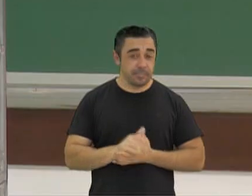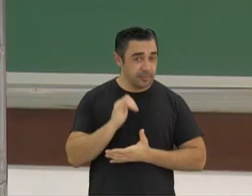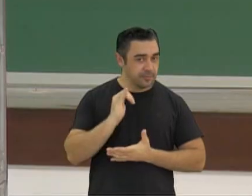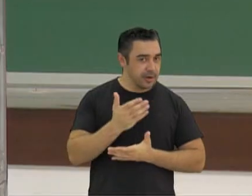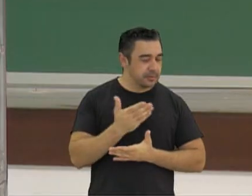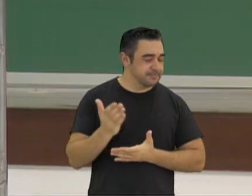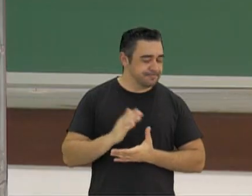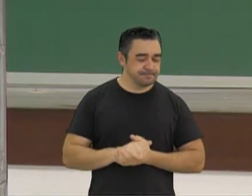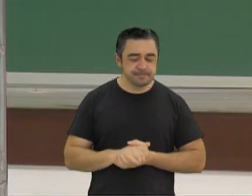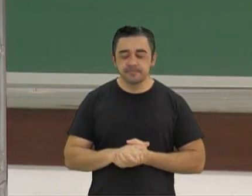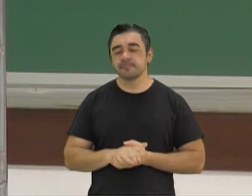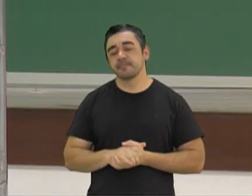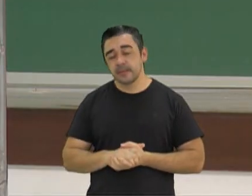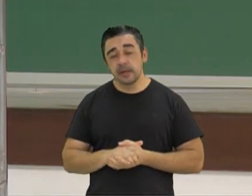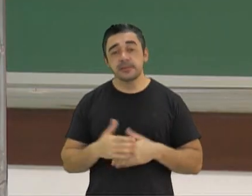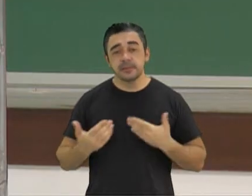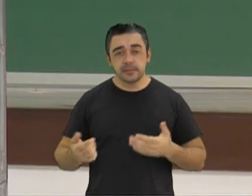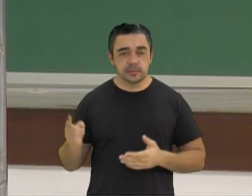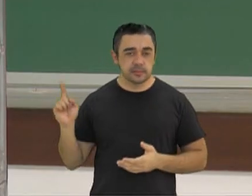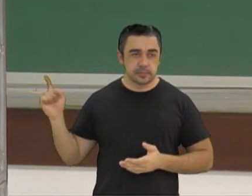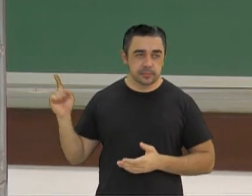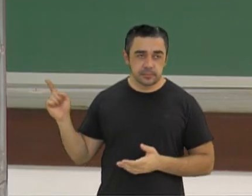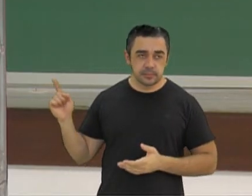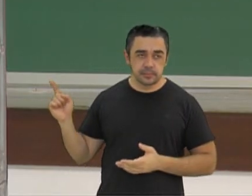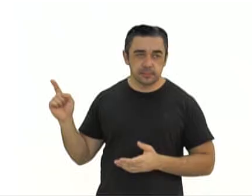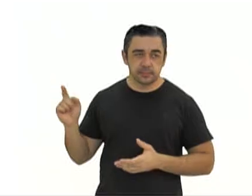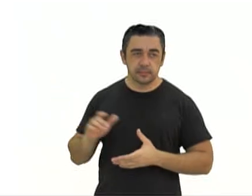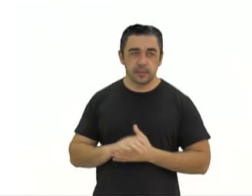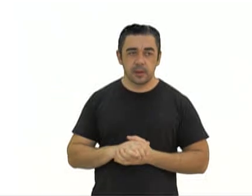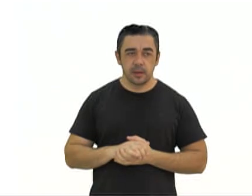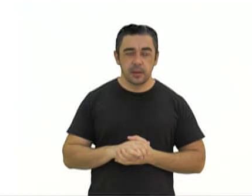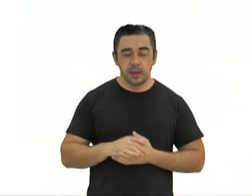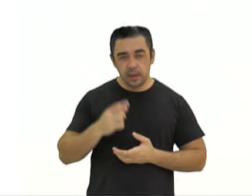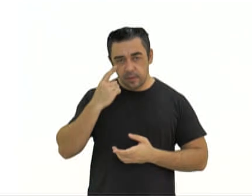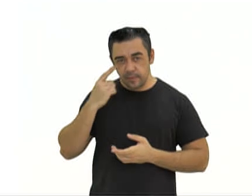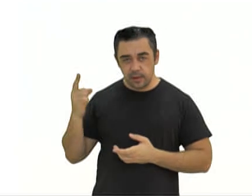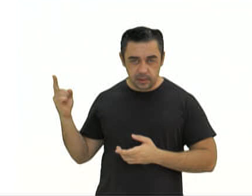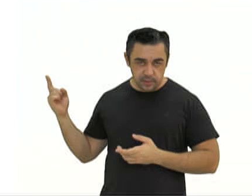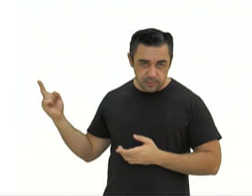o negócio. Vamos lá, pessoal. O terquibutanol,